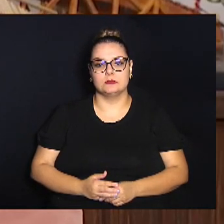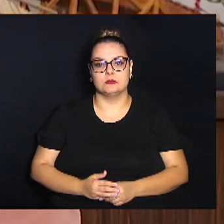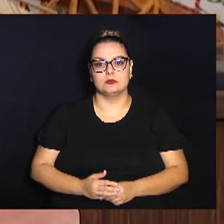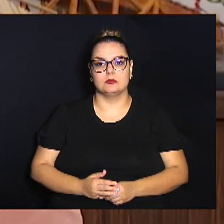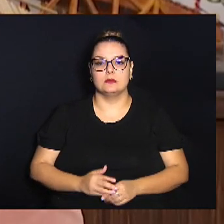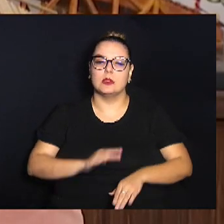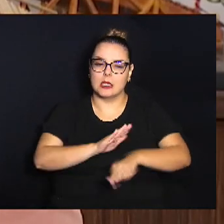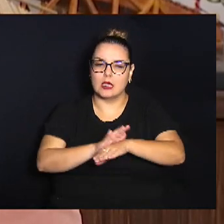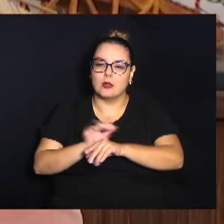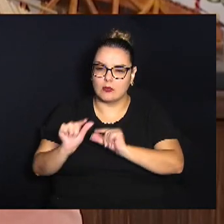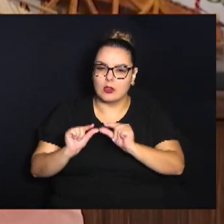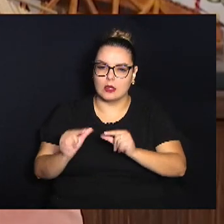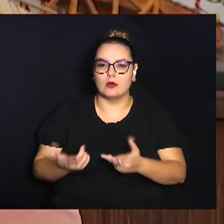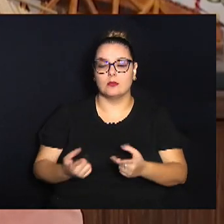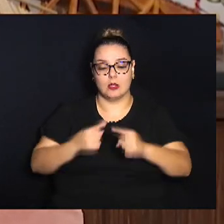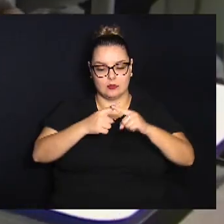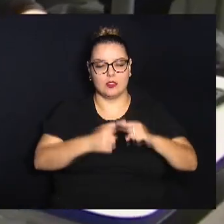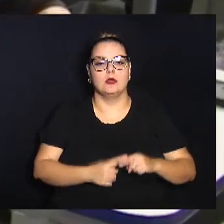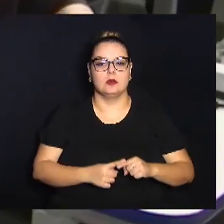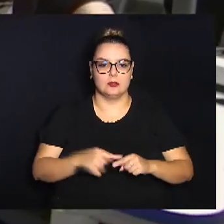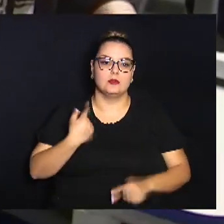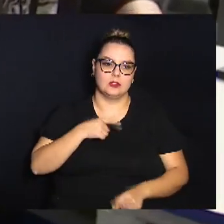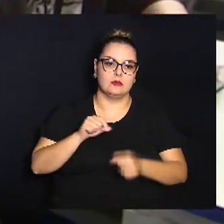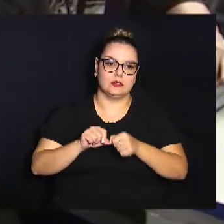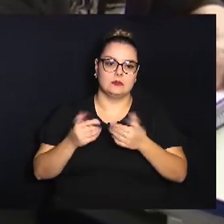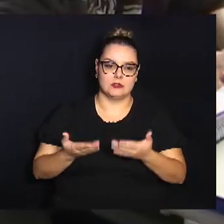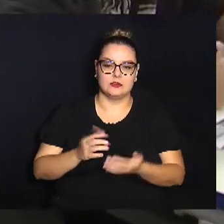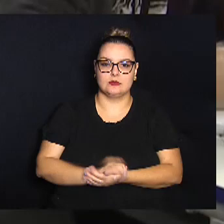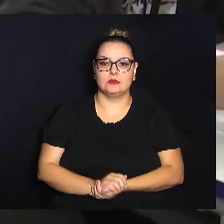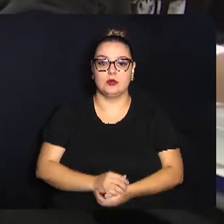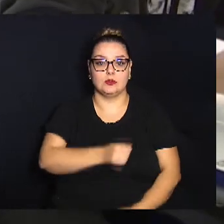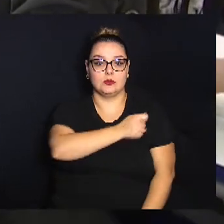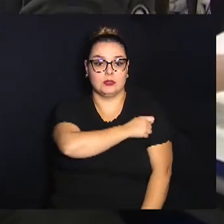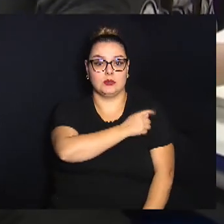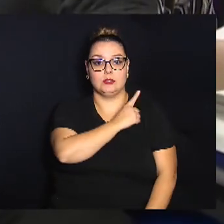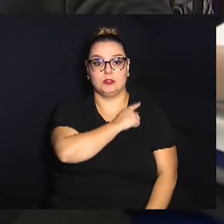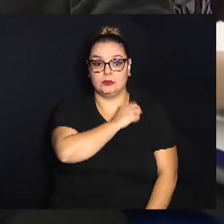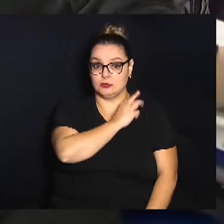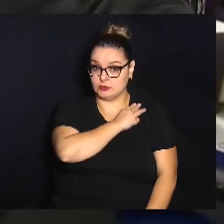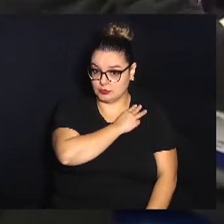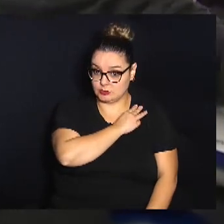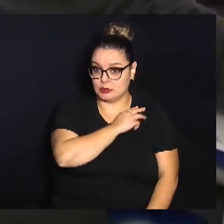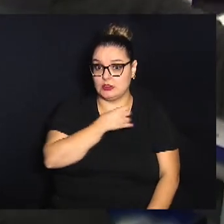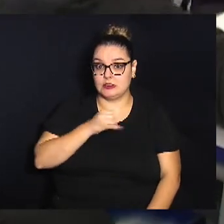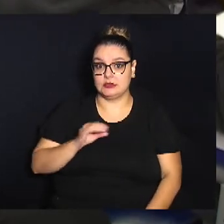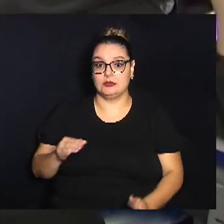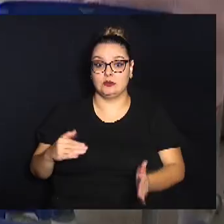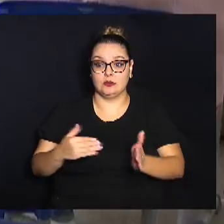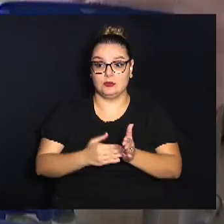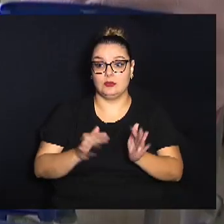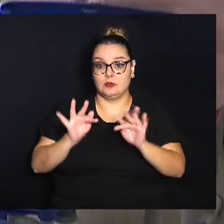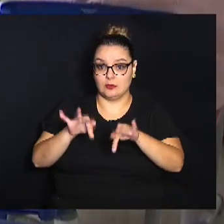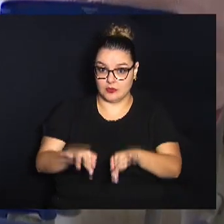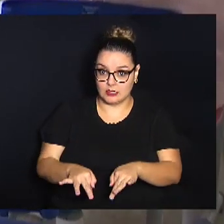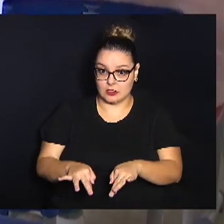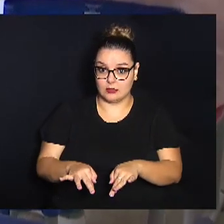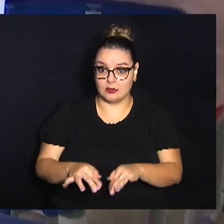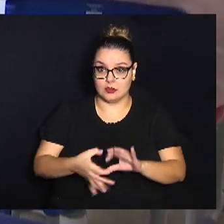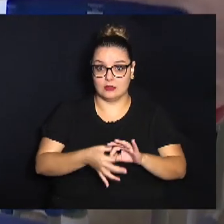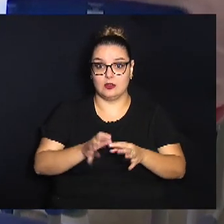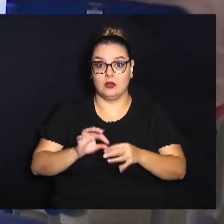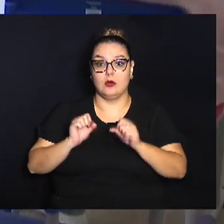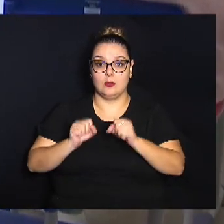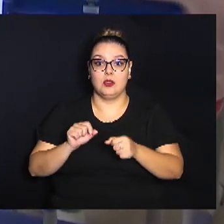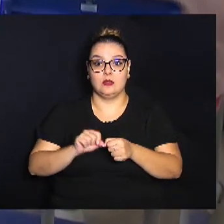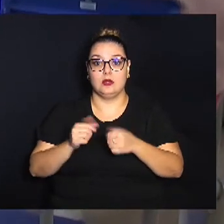equalizar um pouquinho as condições de competição, a gente está fazendo isso. Os estudantes do ensino médio, caso cheguem na etapa final da Olimpíada, podem fazer uma